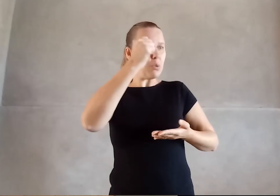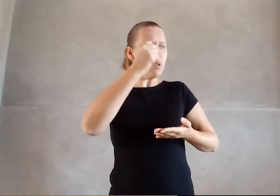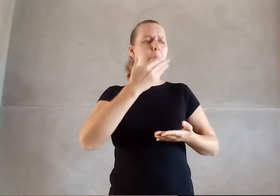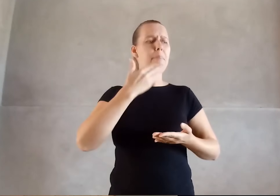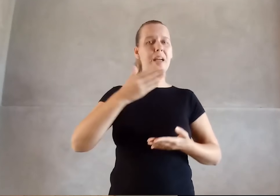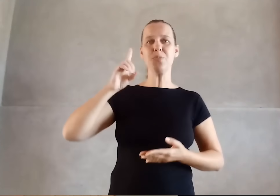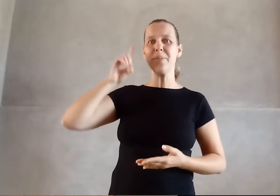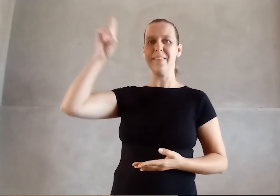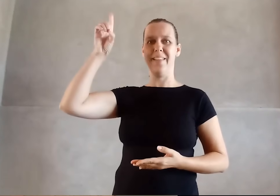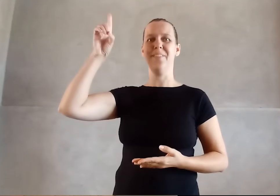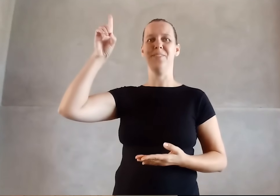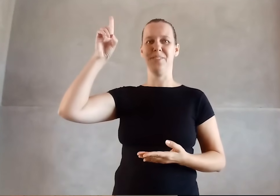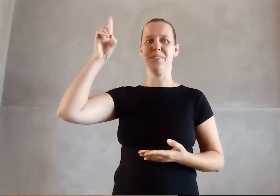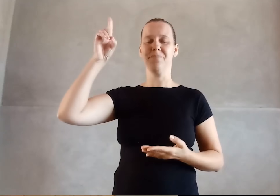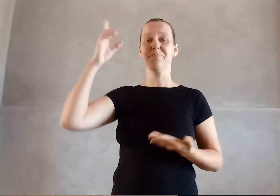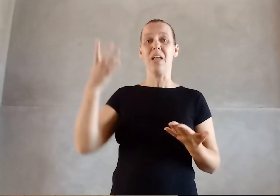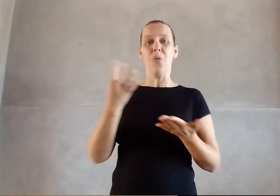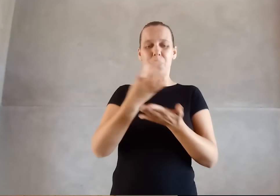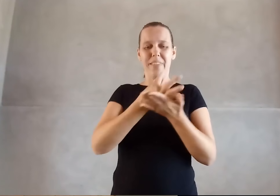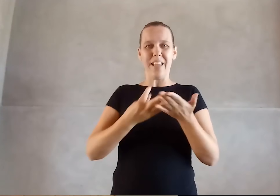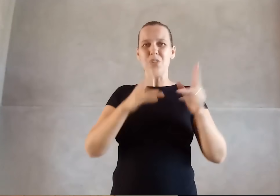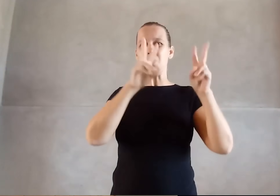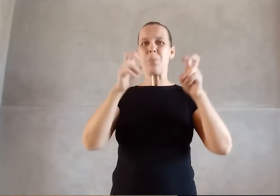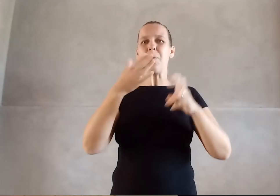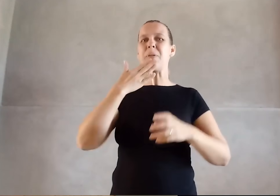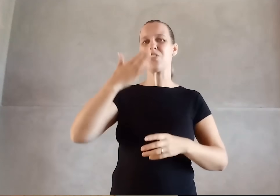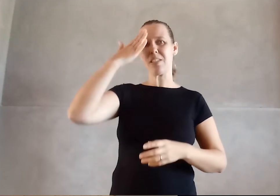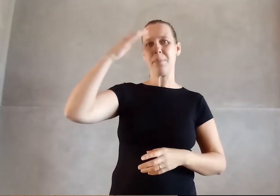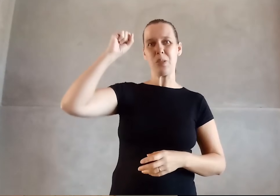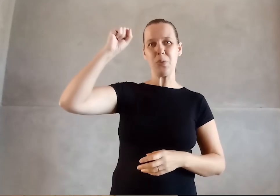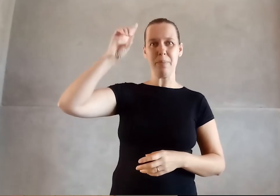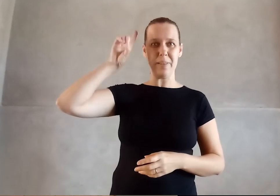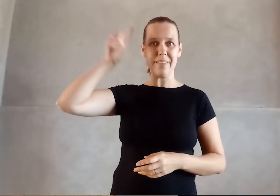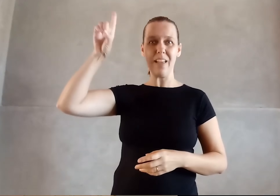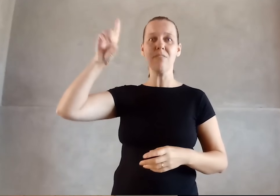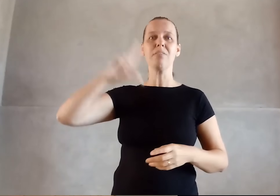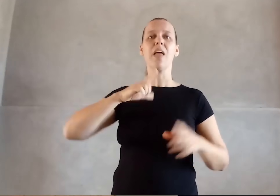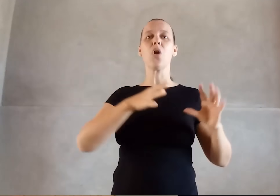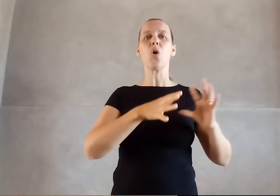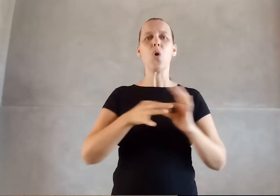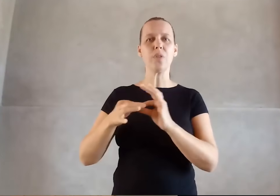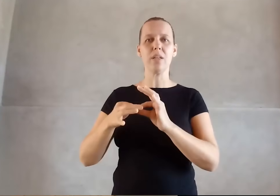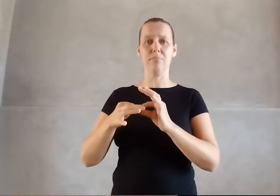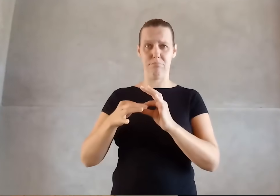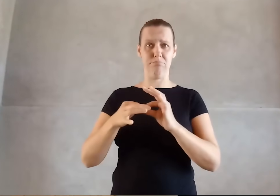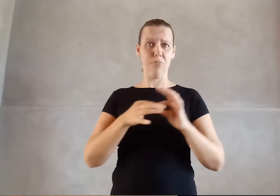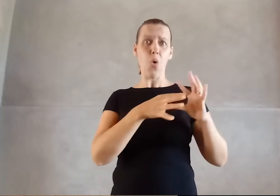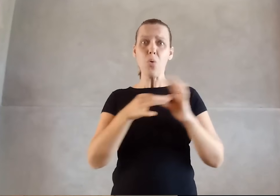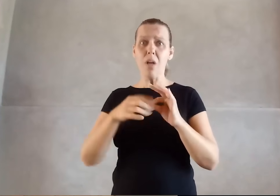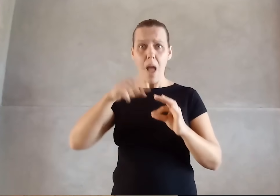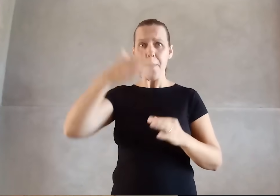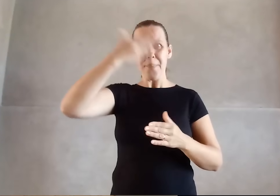algum de vocês tem falta de sabedoria, peça a Deus. Então, o texto